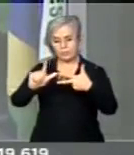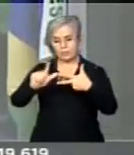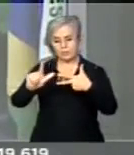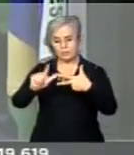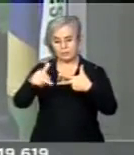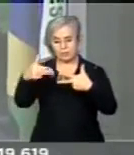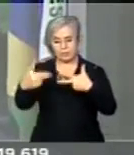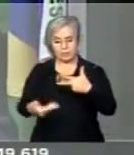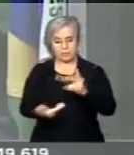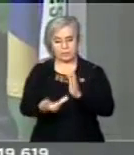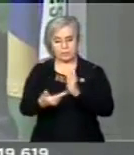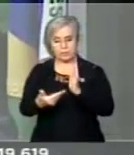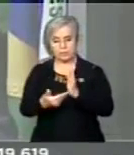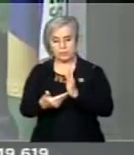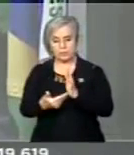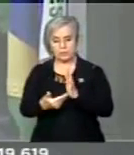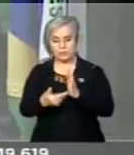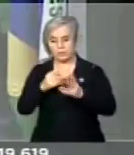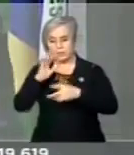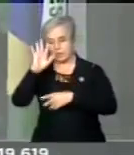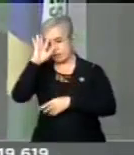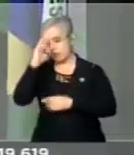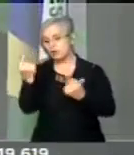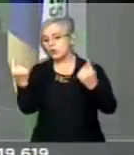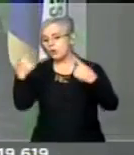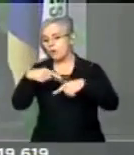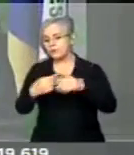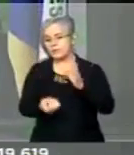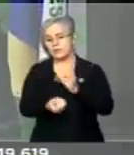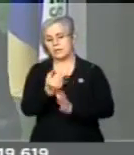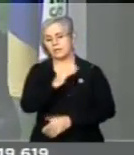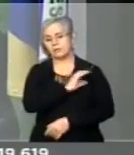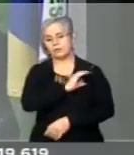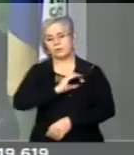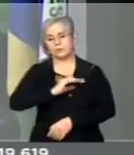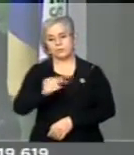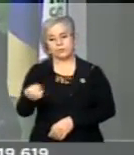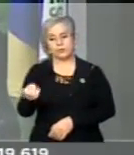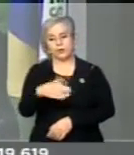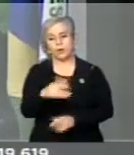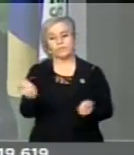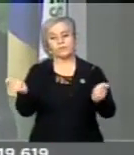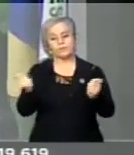delibere contrário à criação de novas comissões e a partir daí nós possamos abrir um debate sobre o